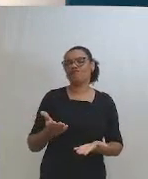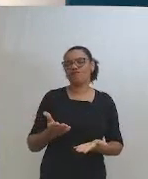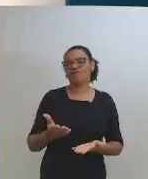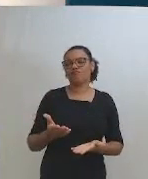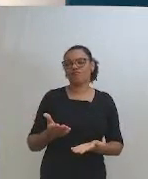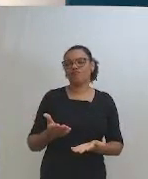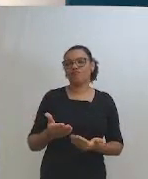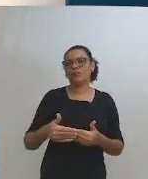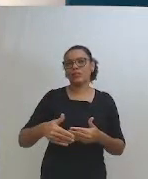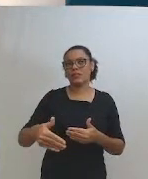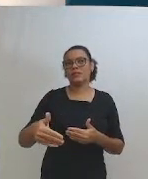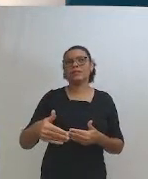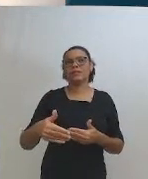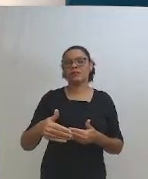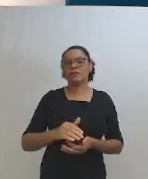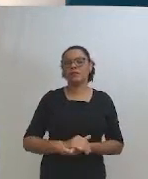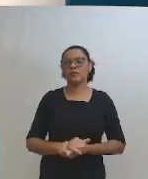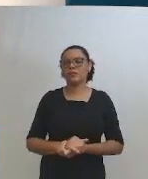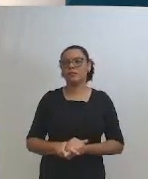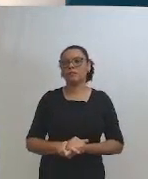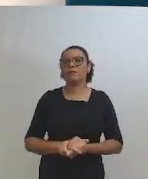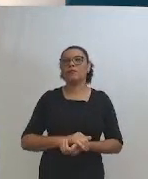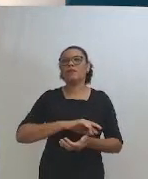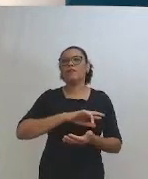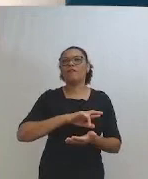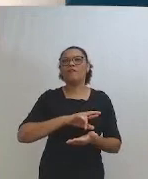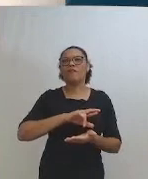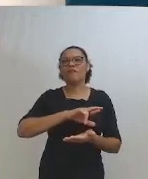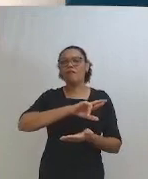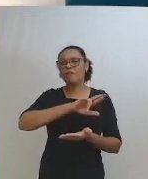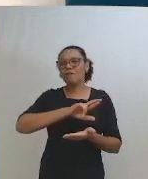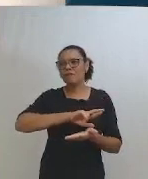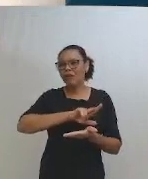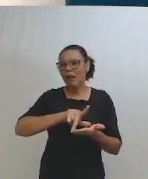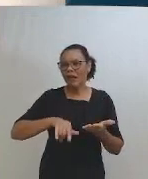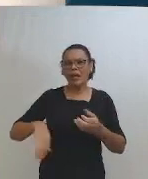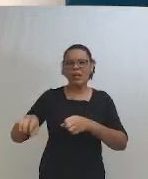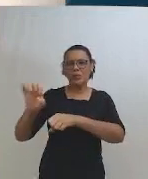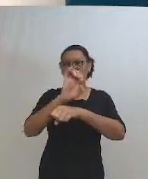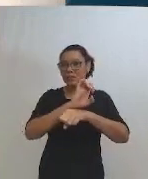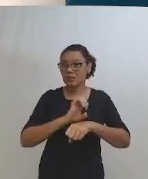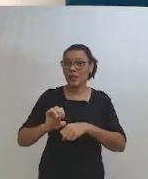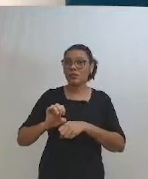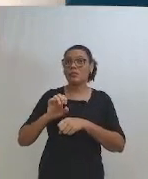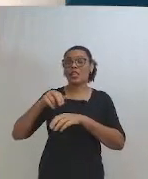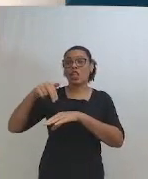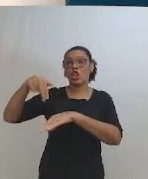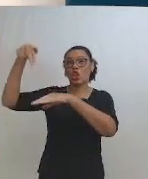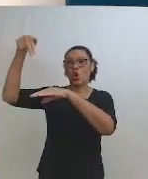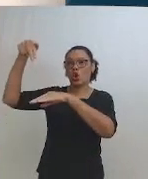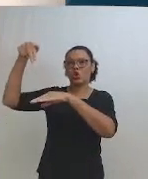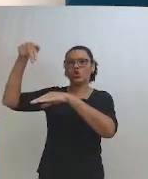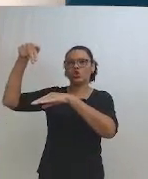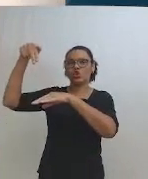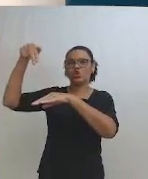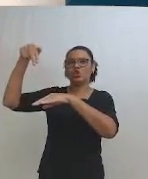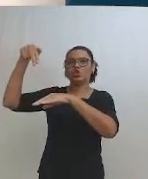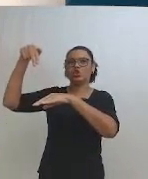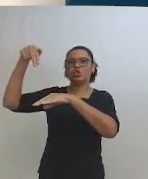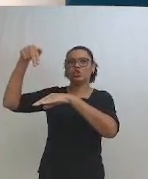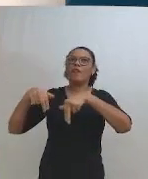reiterada em vários estados da federação e, particularmente, na região norte e nordeste, que é a explosão de cofres bancários.